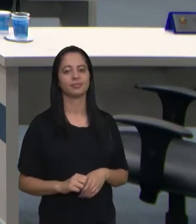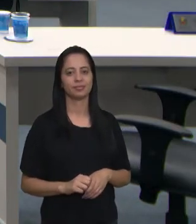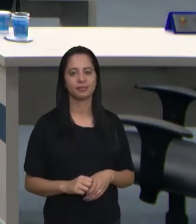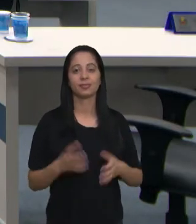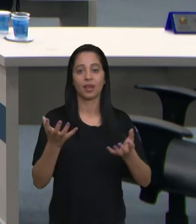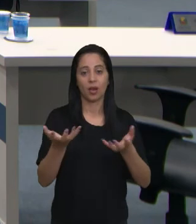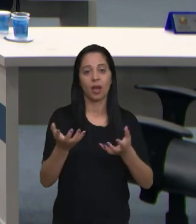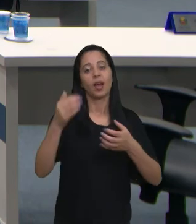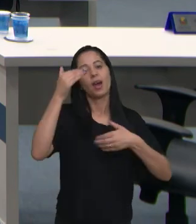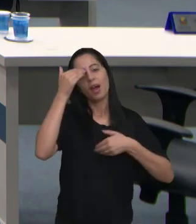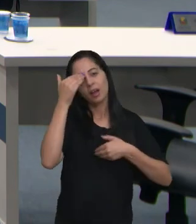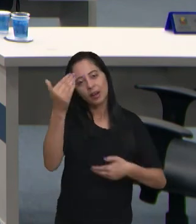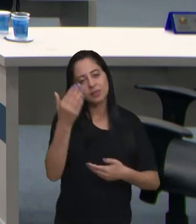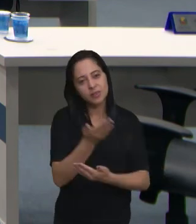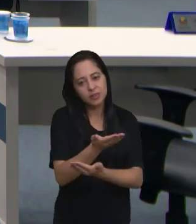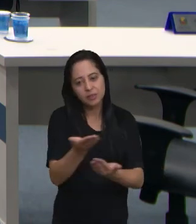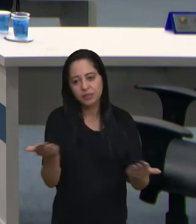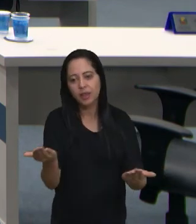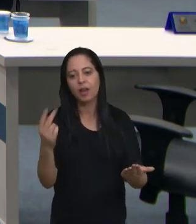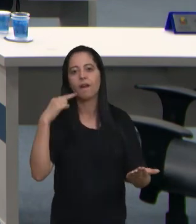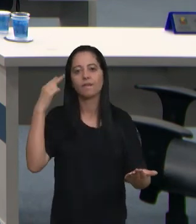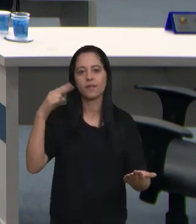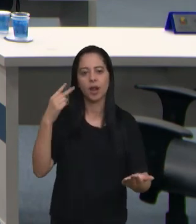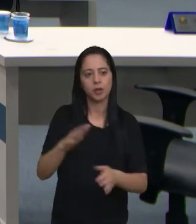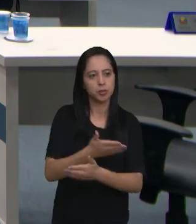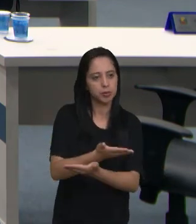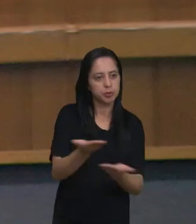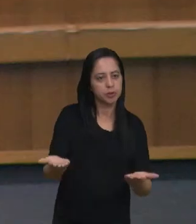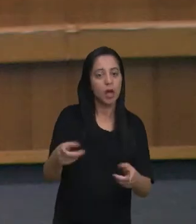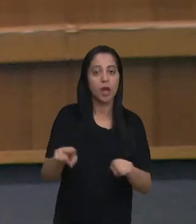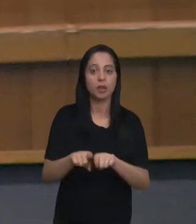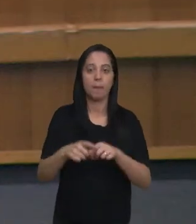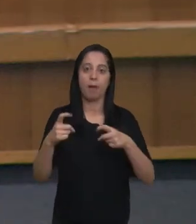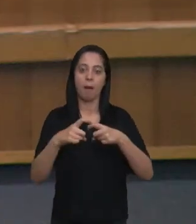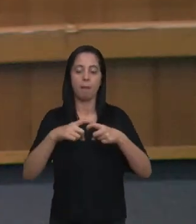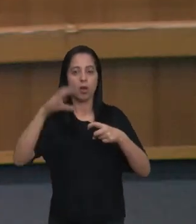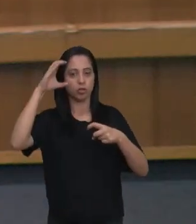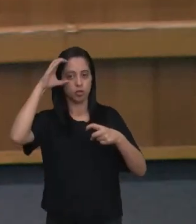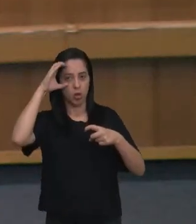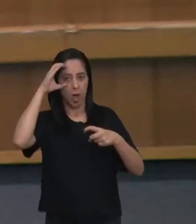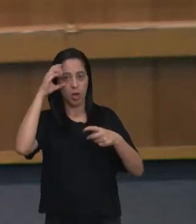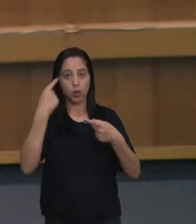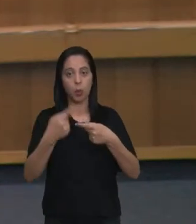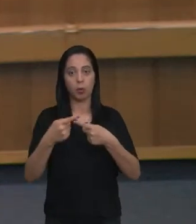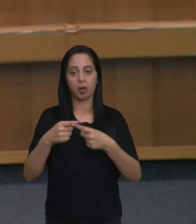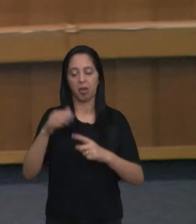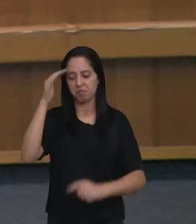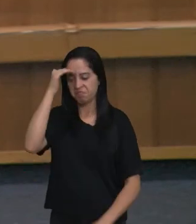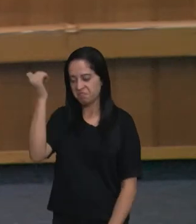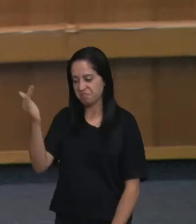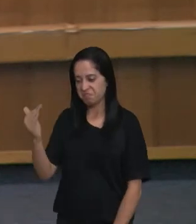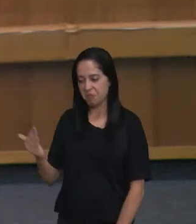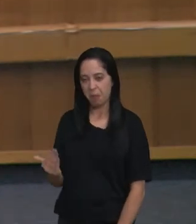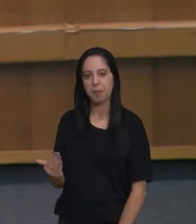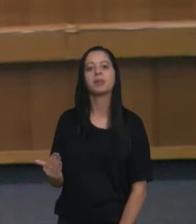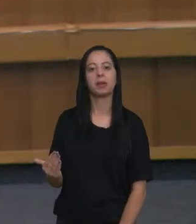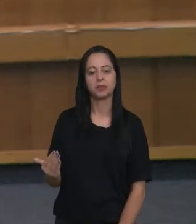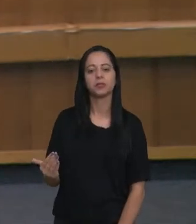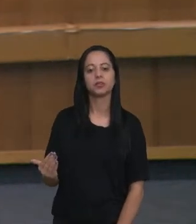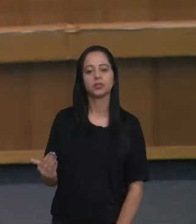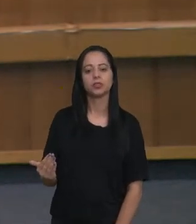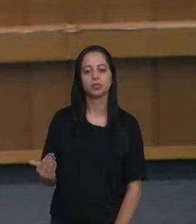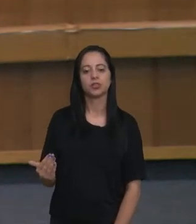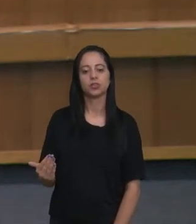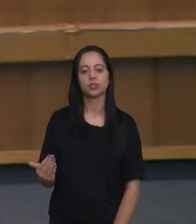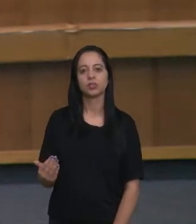todos os vereadores, doutor Elton, que fez essa homenagem, pude participar